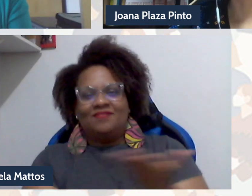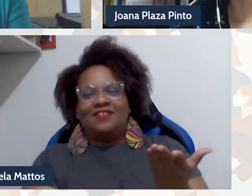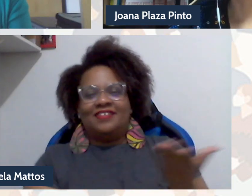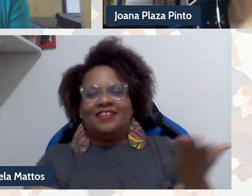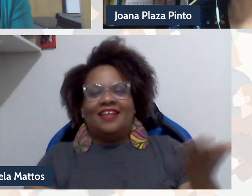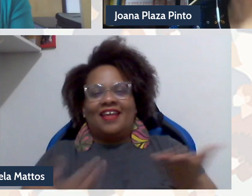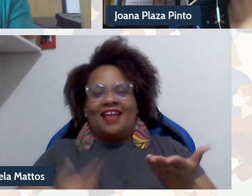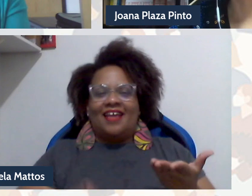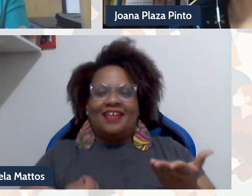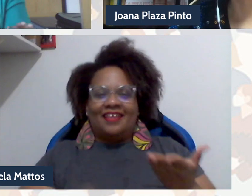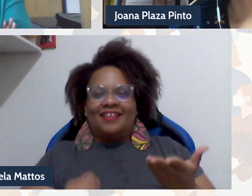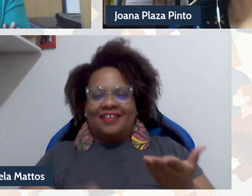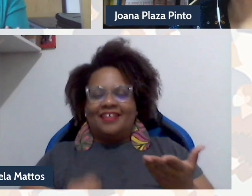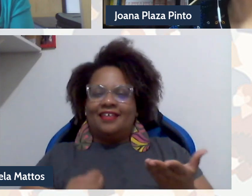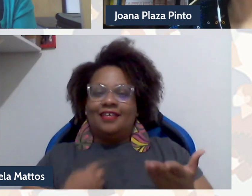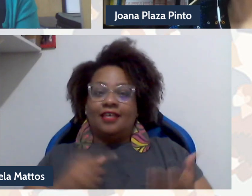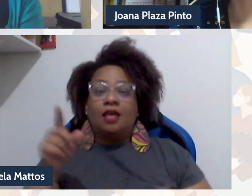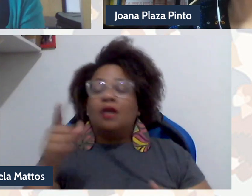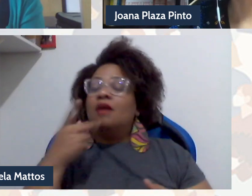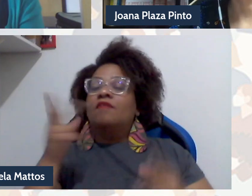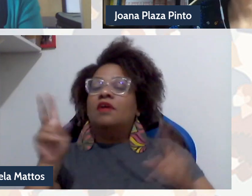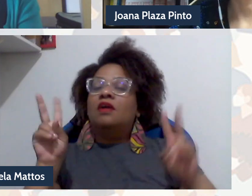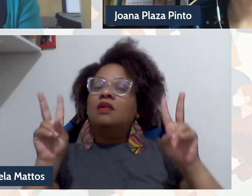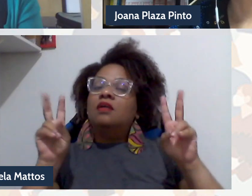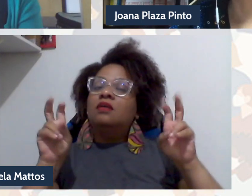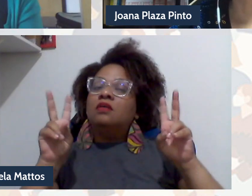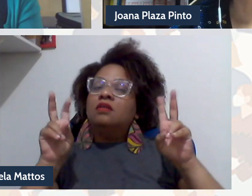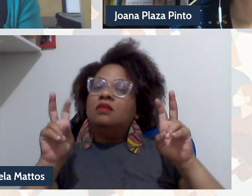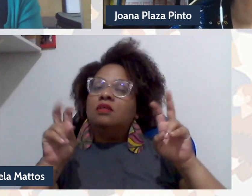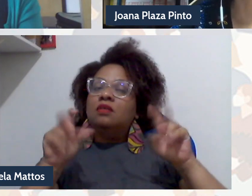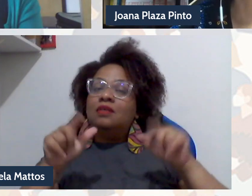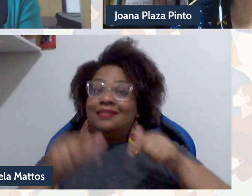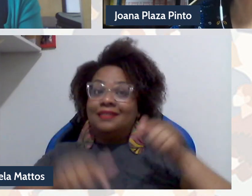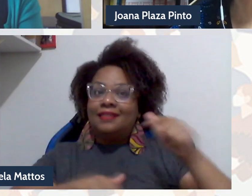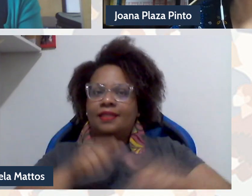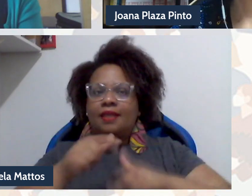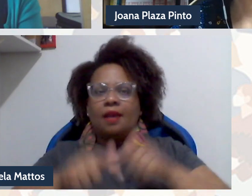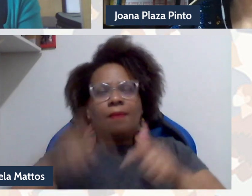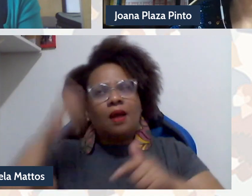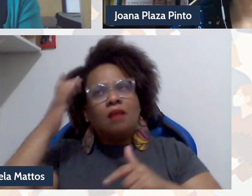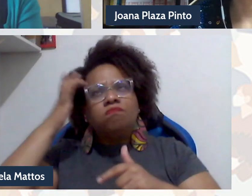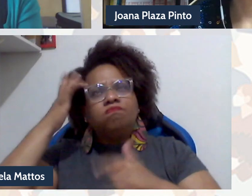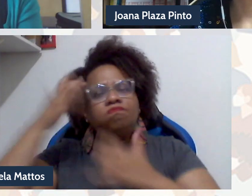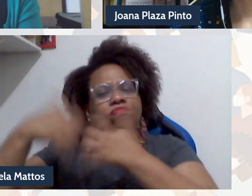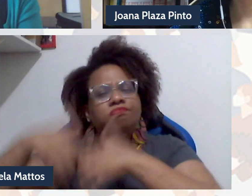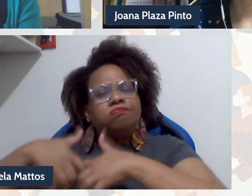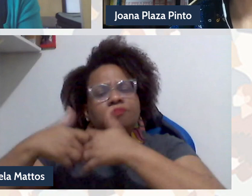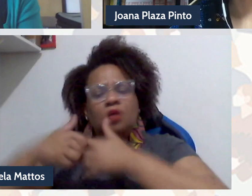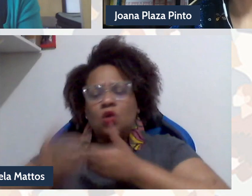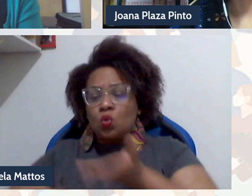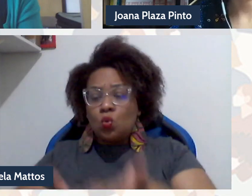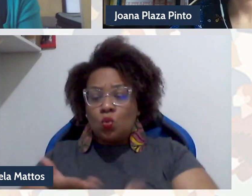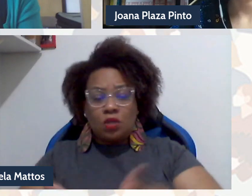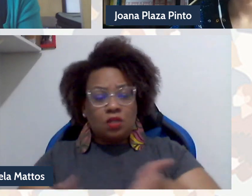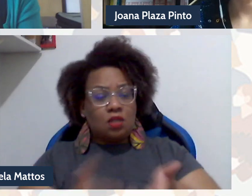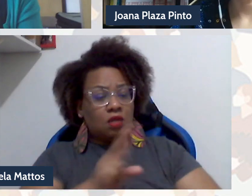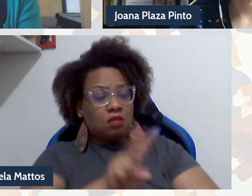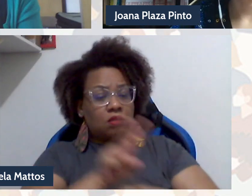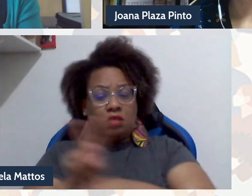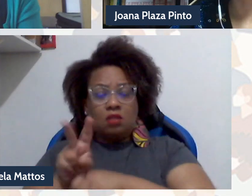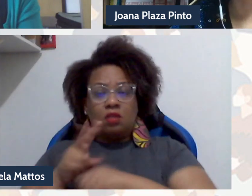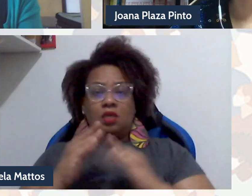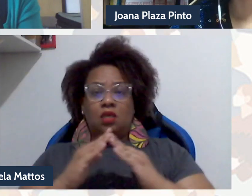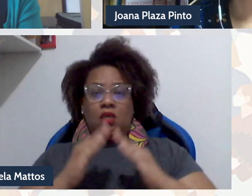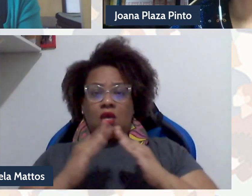A Joana vai falar sobre trabalho intelectual, cuidados domésticos e as regulações dos corpos